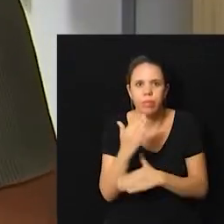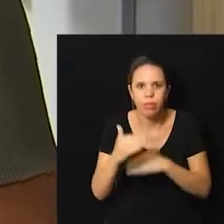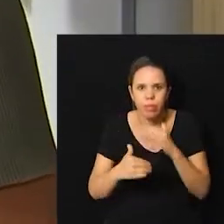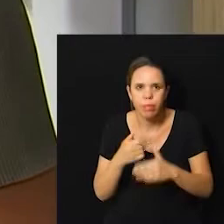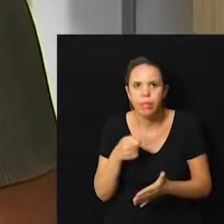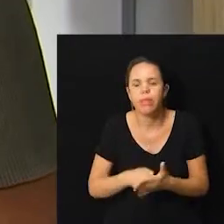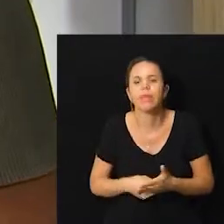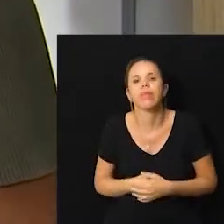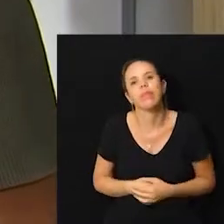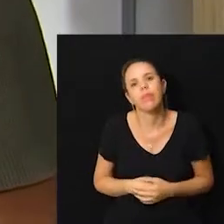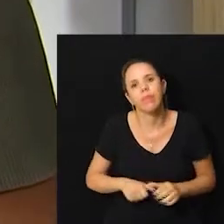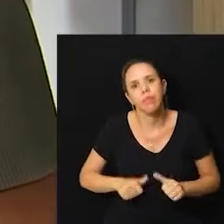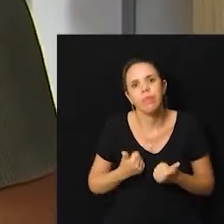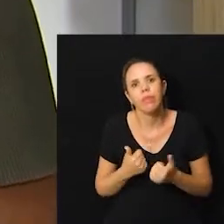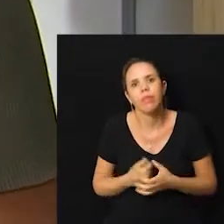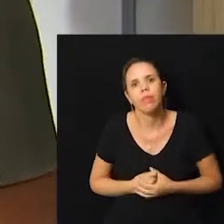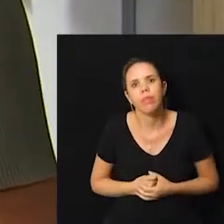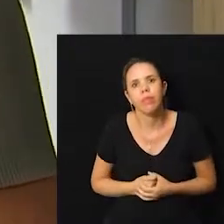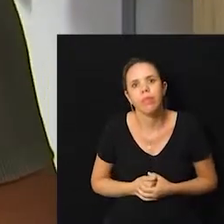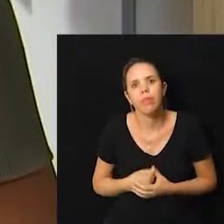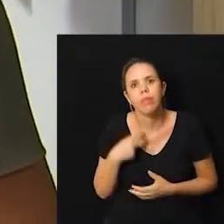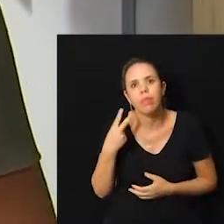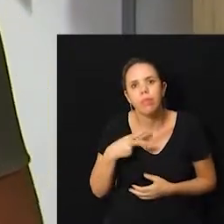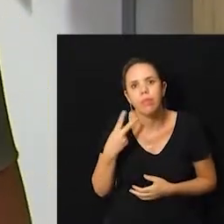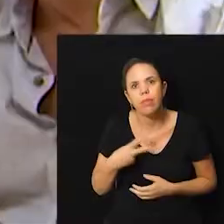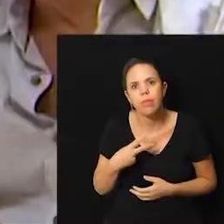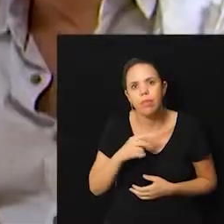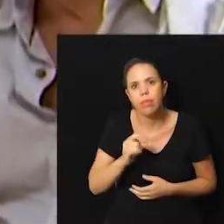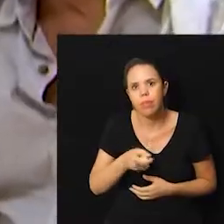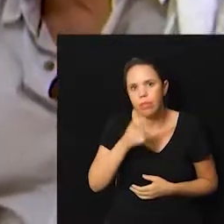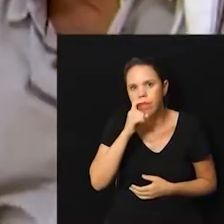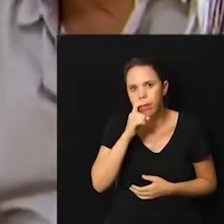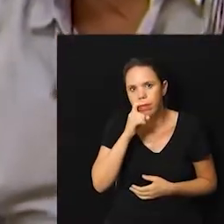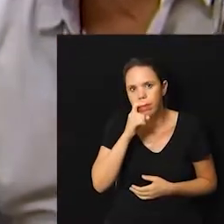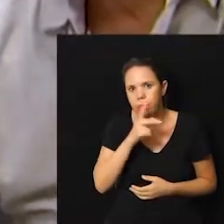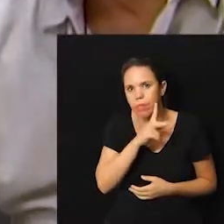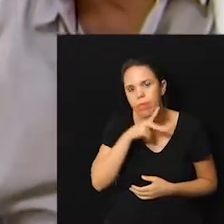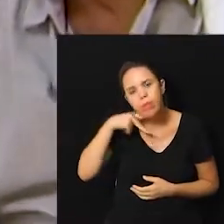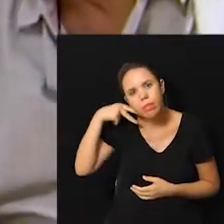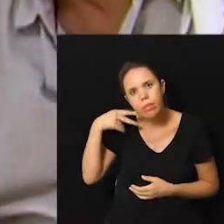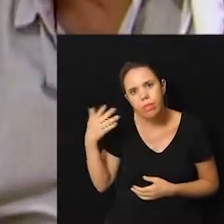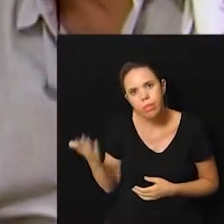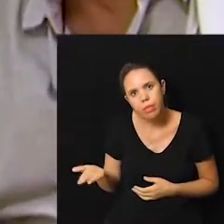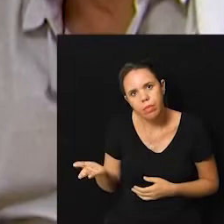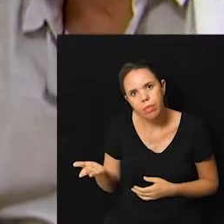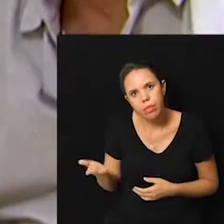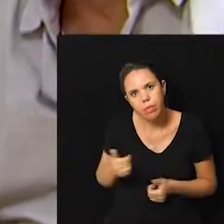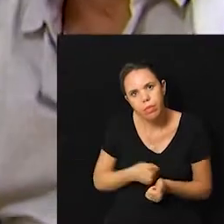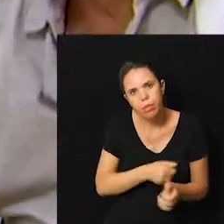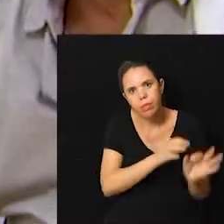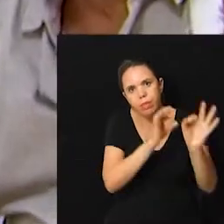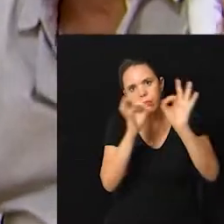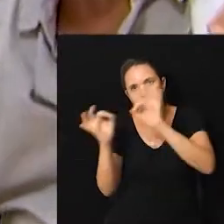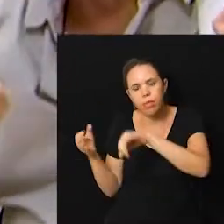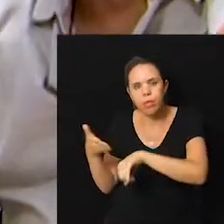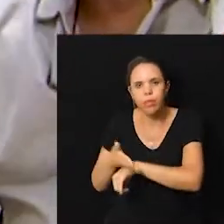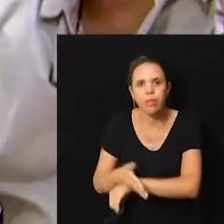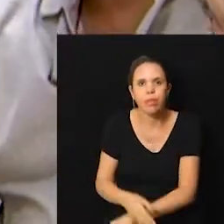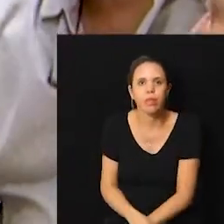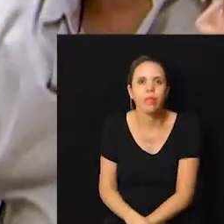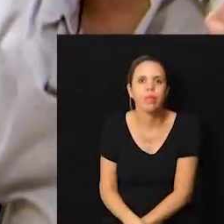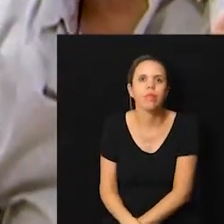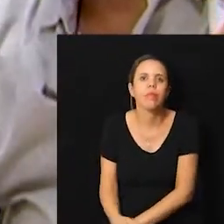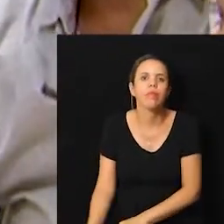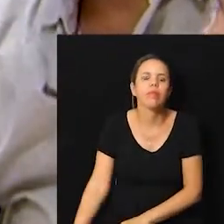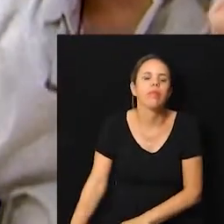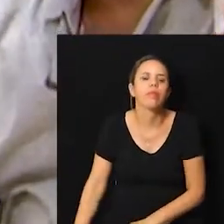grande de avançar nessa causa muito positivamente. Os vereadores Jorge Schneider e Permino Monteiro acompanharam